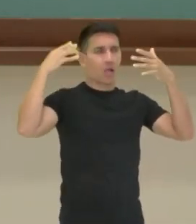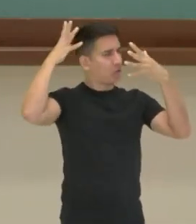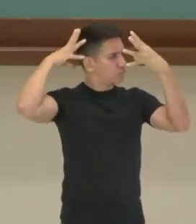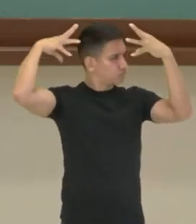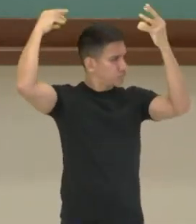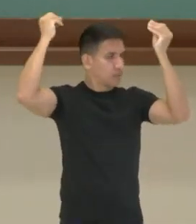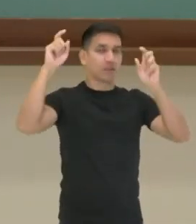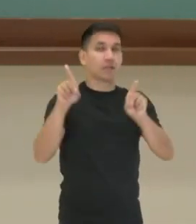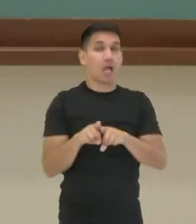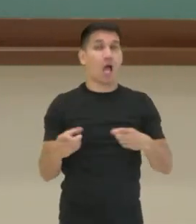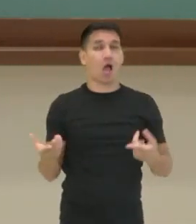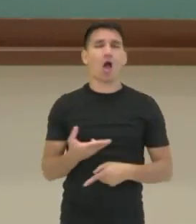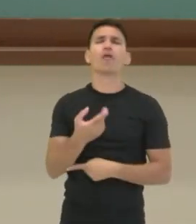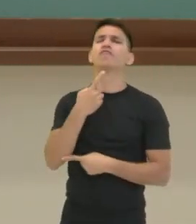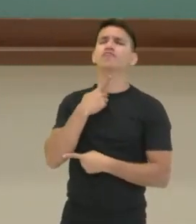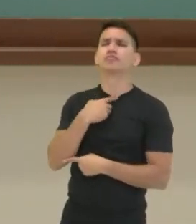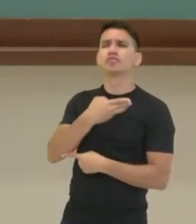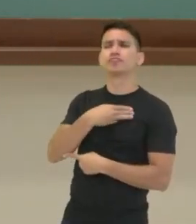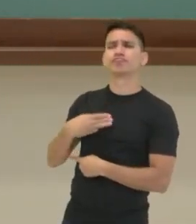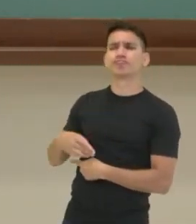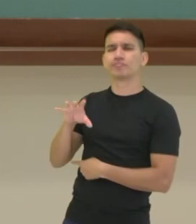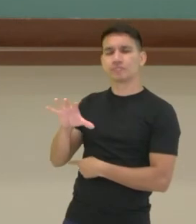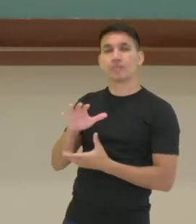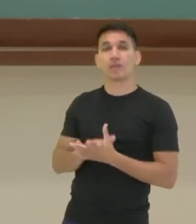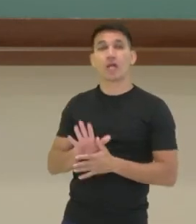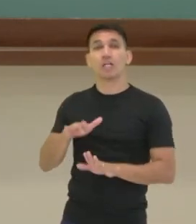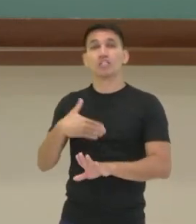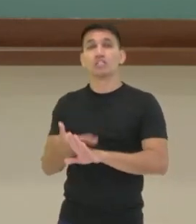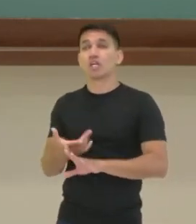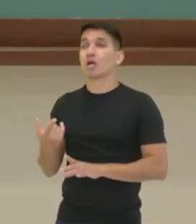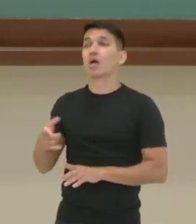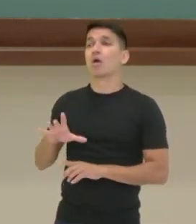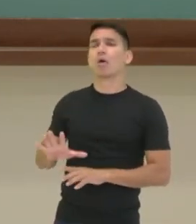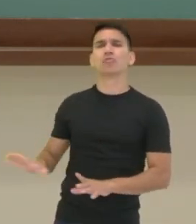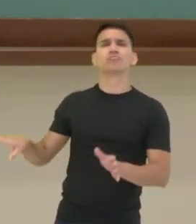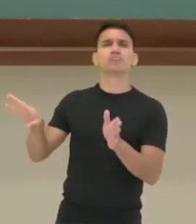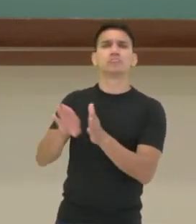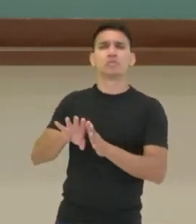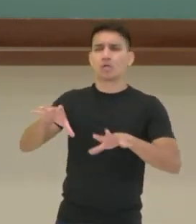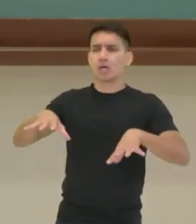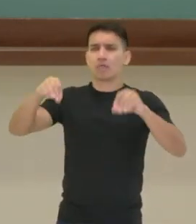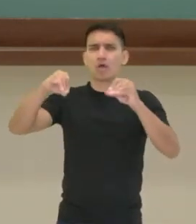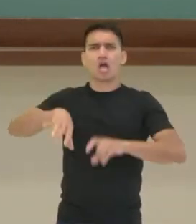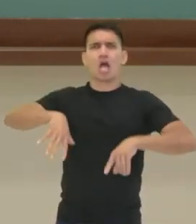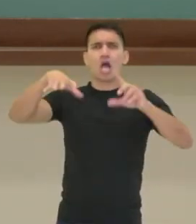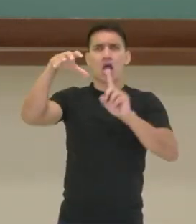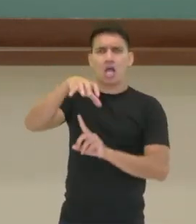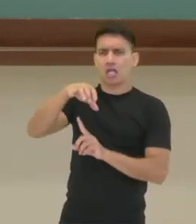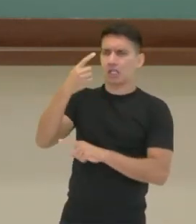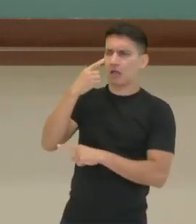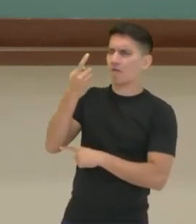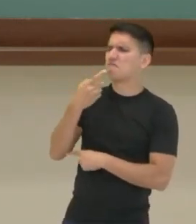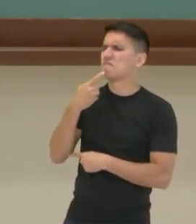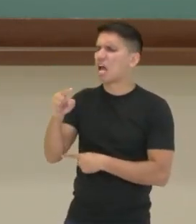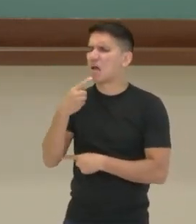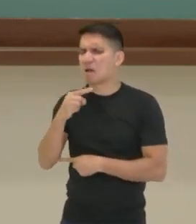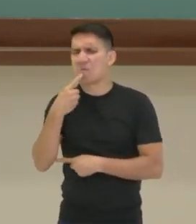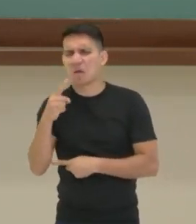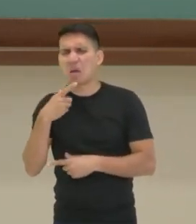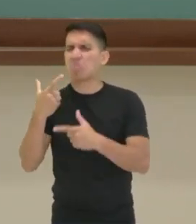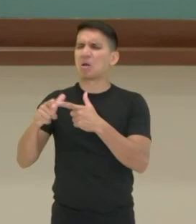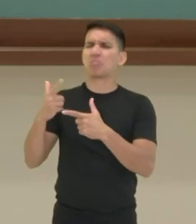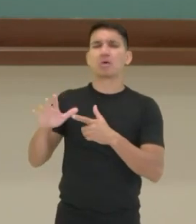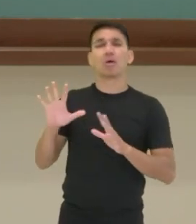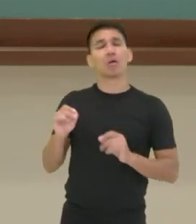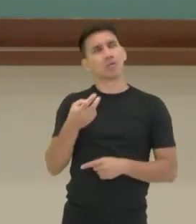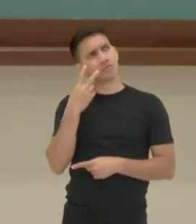rei, agora ele era ministro. Então chegou no palácio e o rei estava xingando os ministros pelos problemas do reino. Ele olhou e